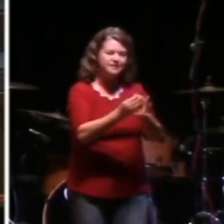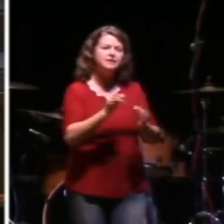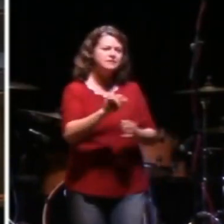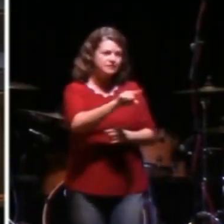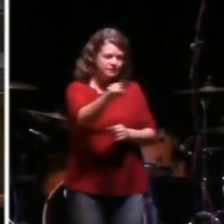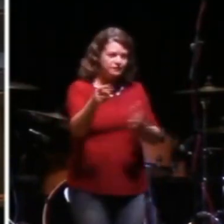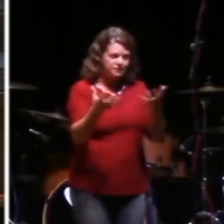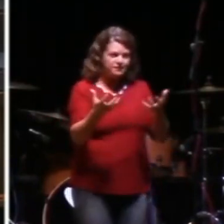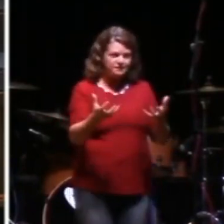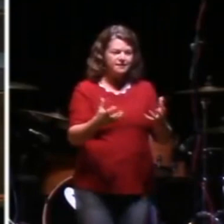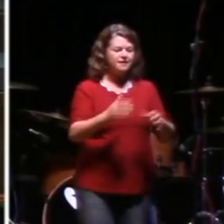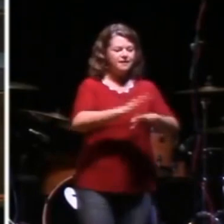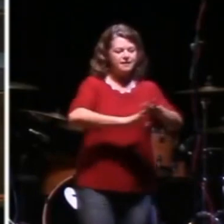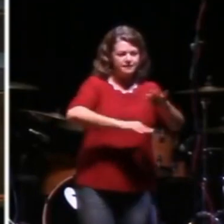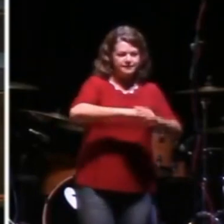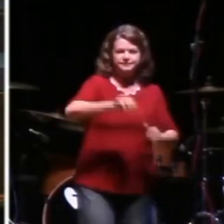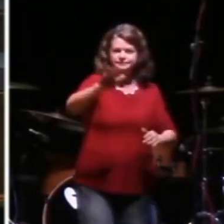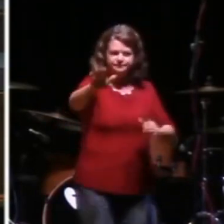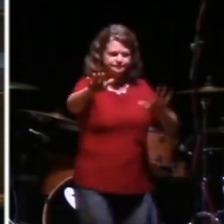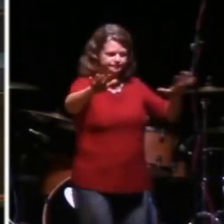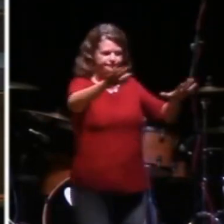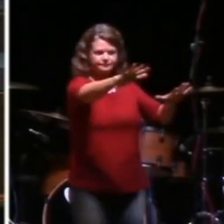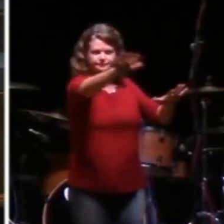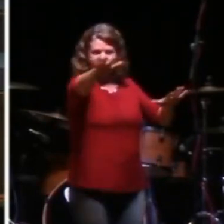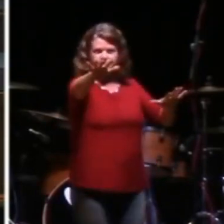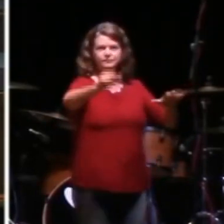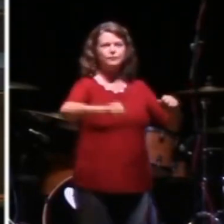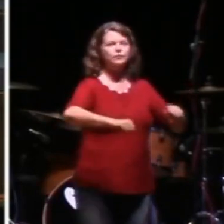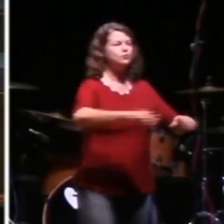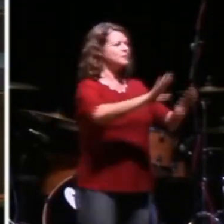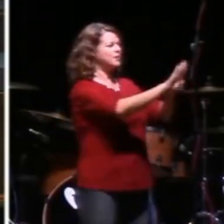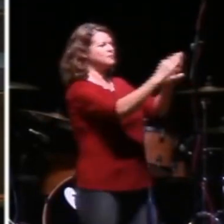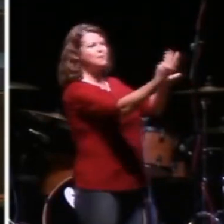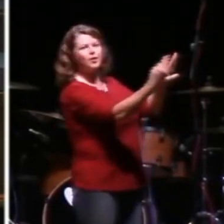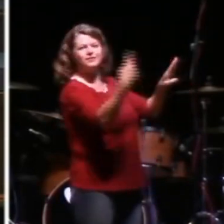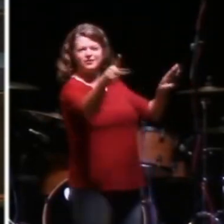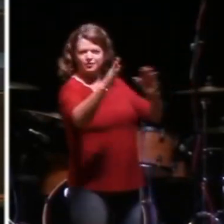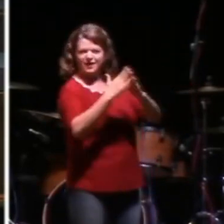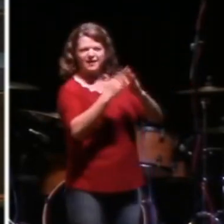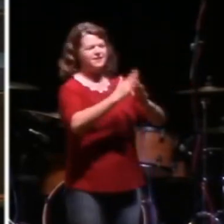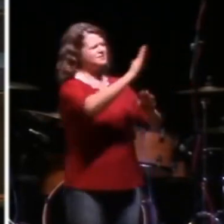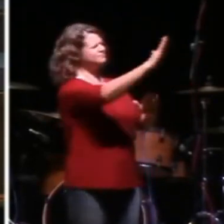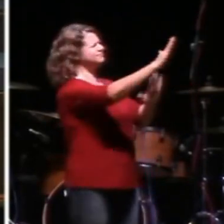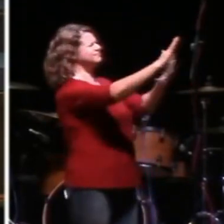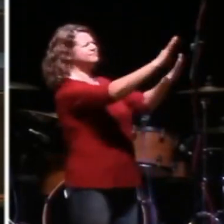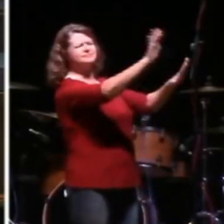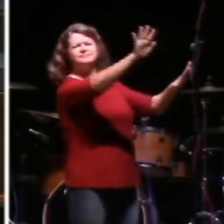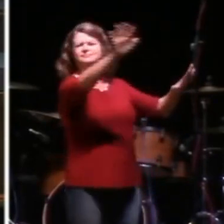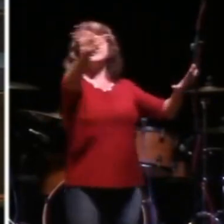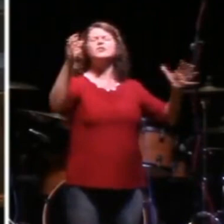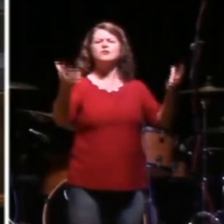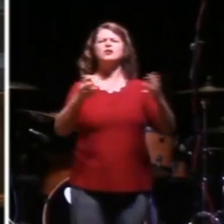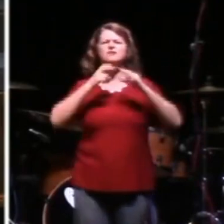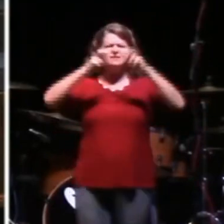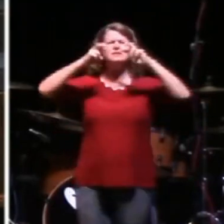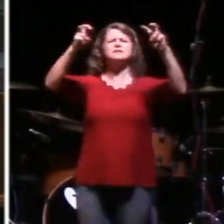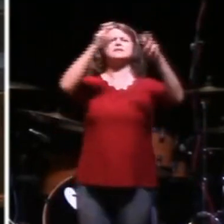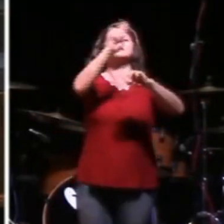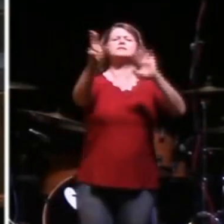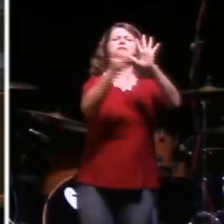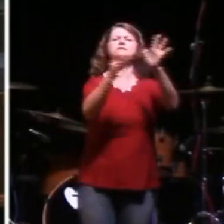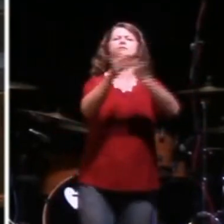estender tuas mãos sobre a tua família ou sobre os umbrais das portas da tua casa que eu quero agora que ela vai em nome de jesus